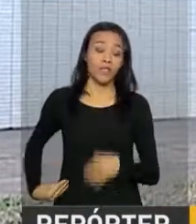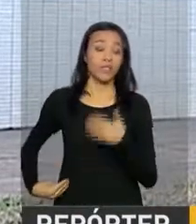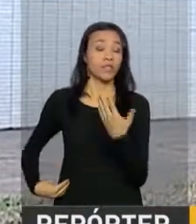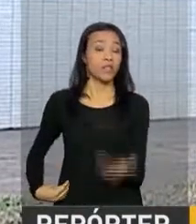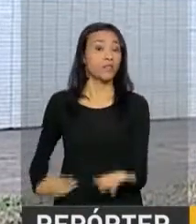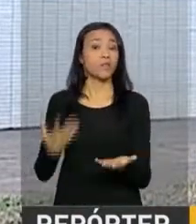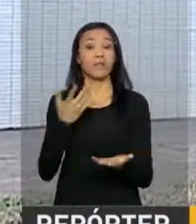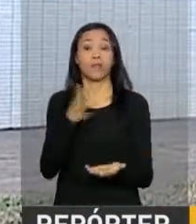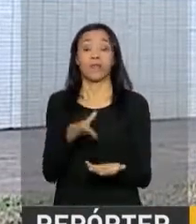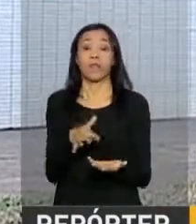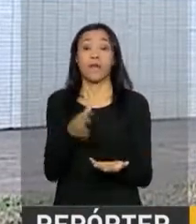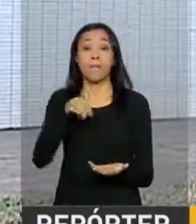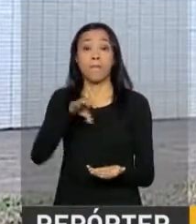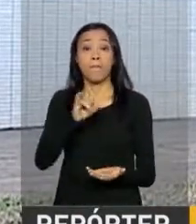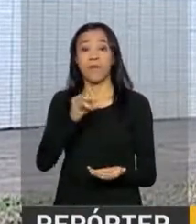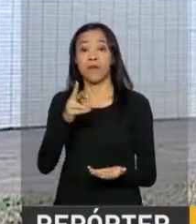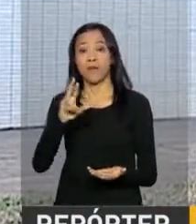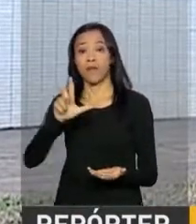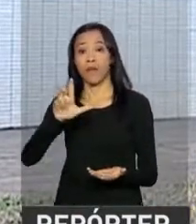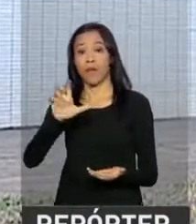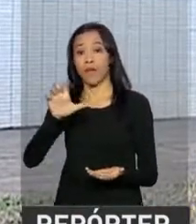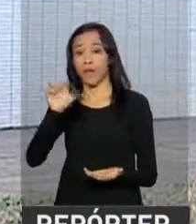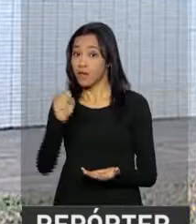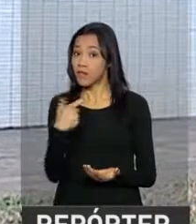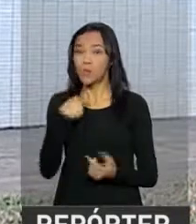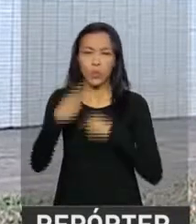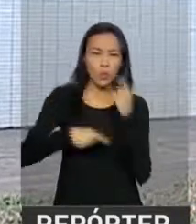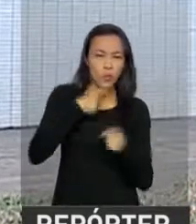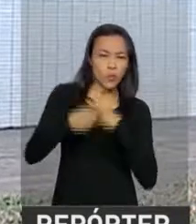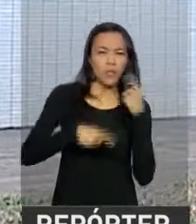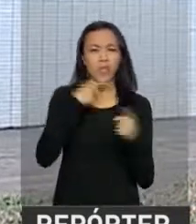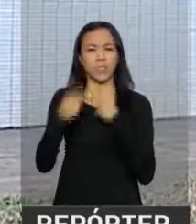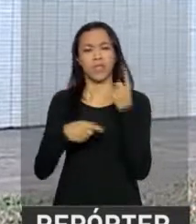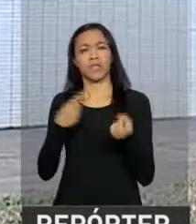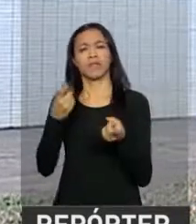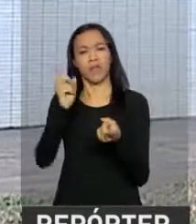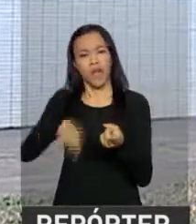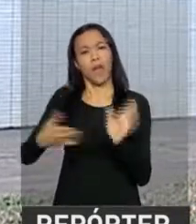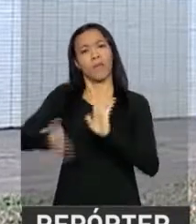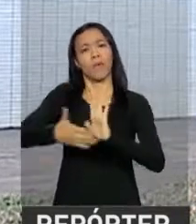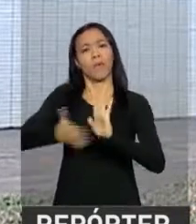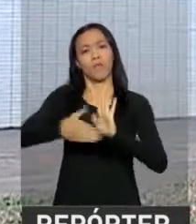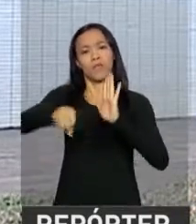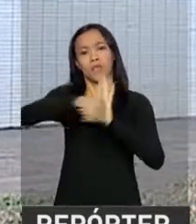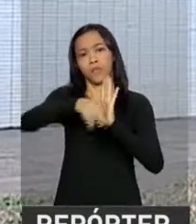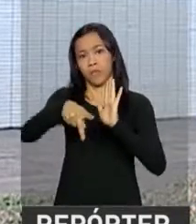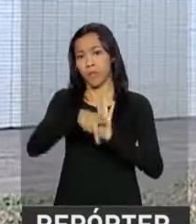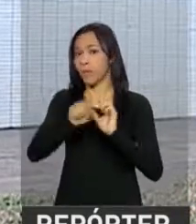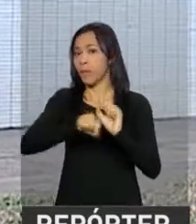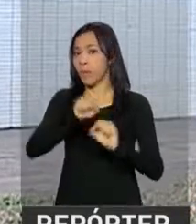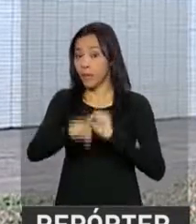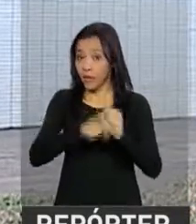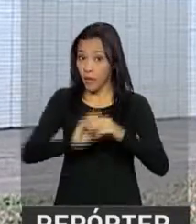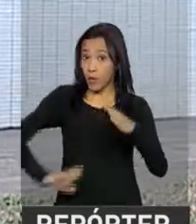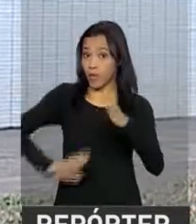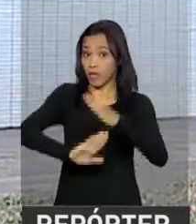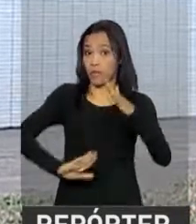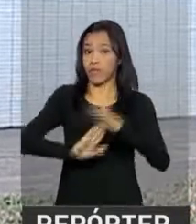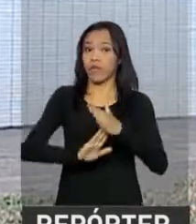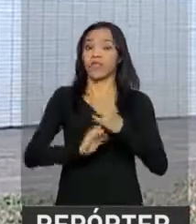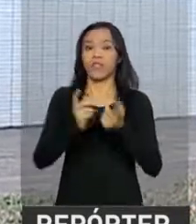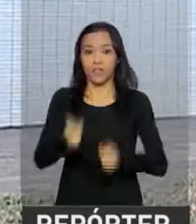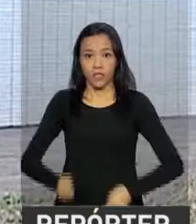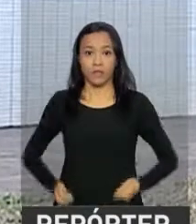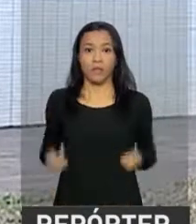fique nenhuma dúvida sobre o novo regime fiscal, como é chamada a proposta de emenda à Constituição, que coloca um teto para o aumento